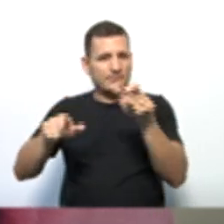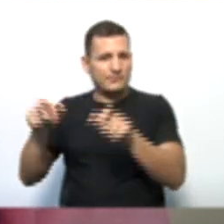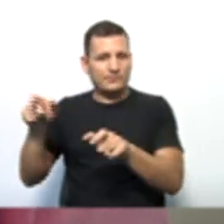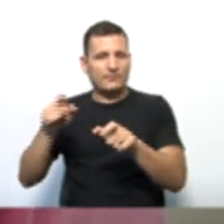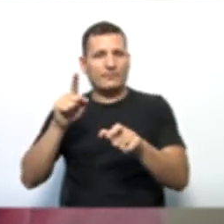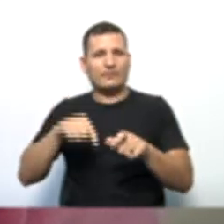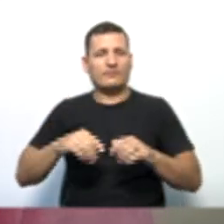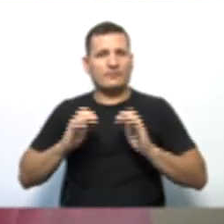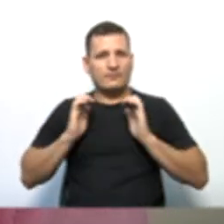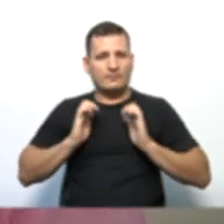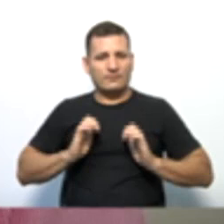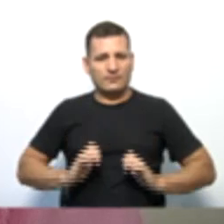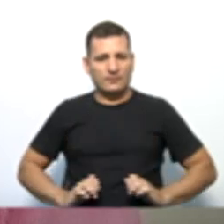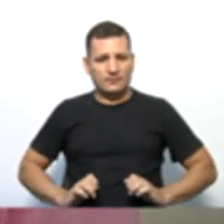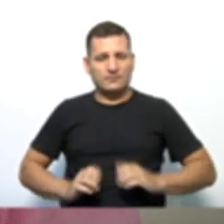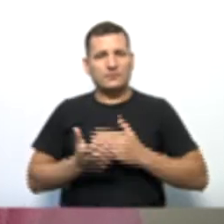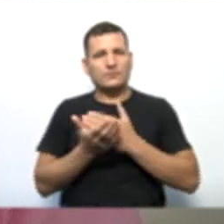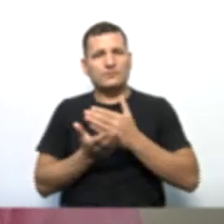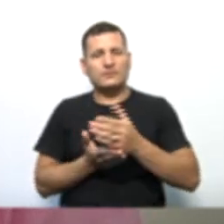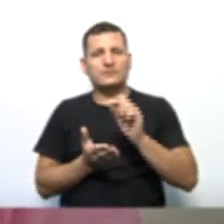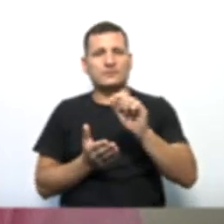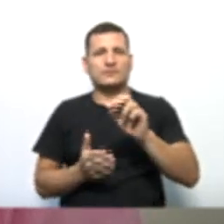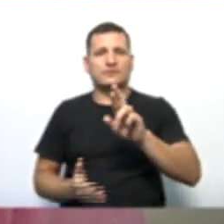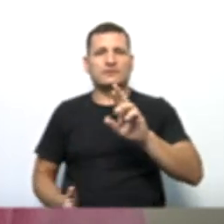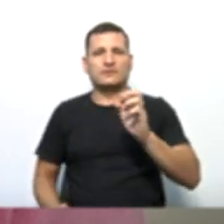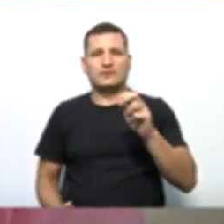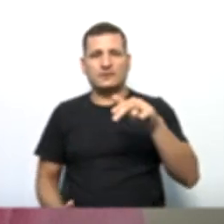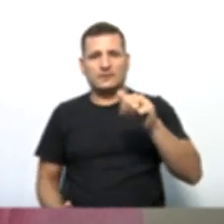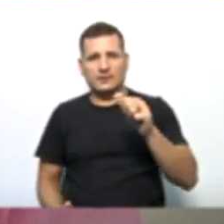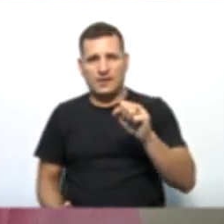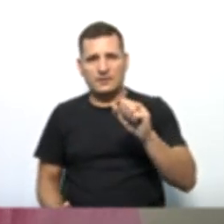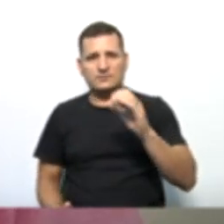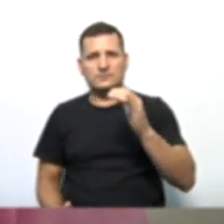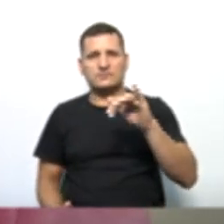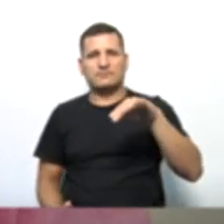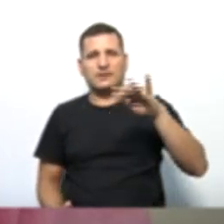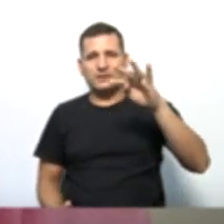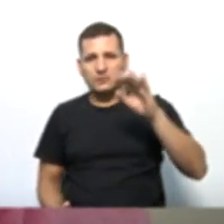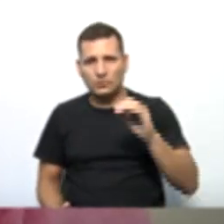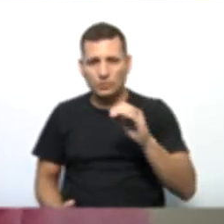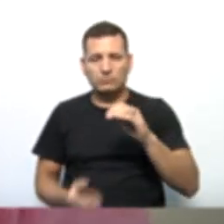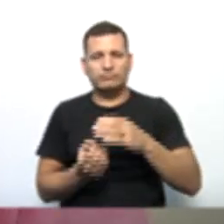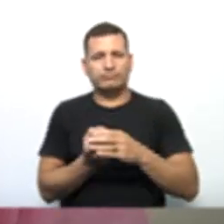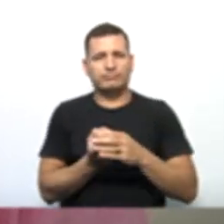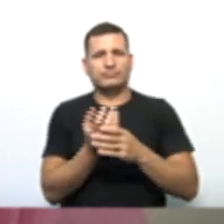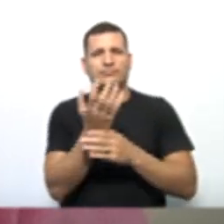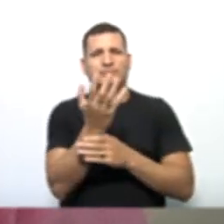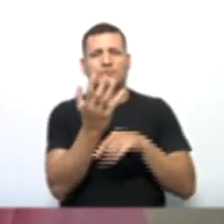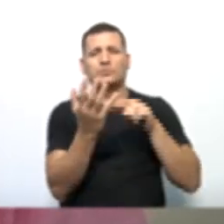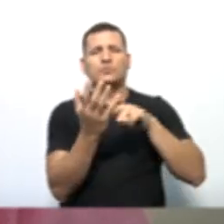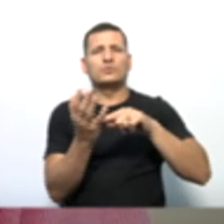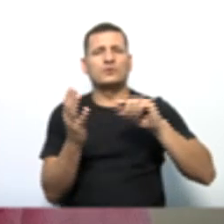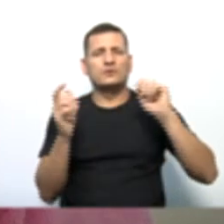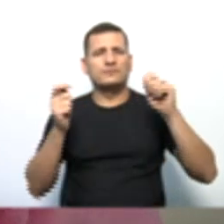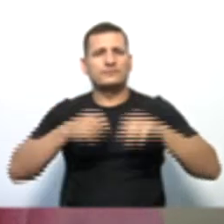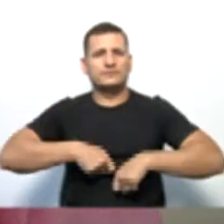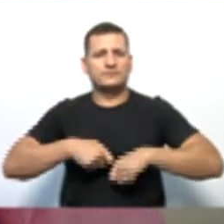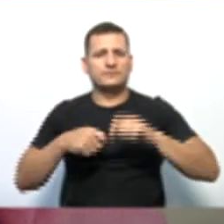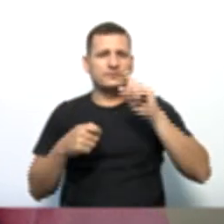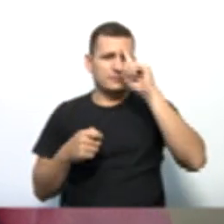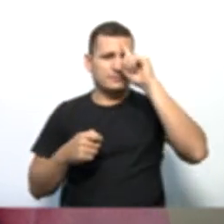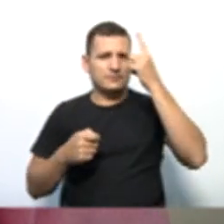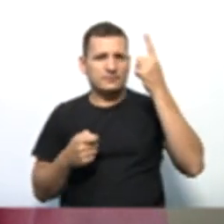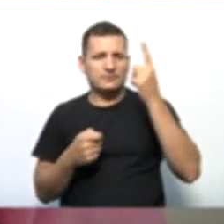uma ética que começa com o Renascimento. O Renascimento é marcado pela capacidade de inventar, de criar,